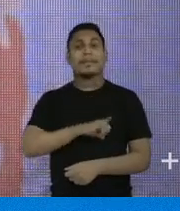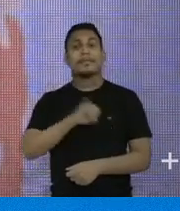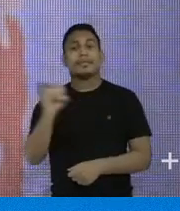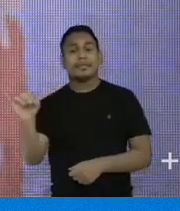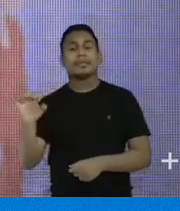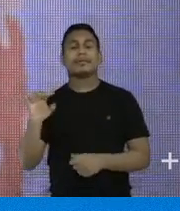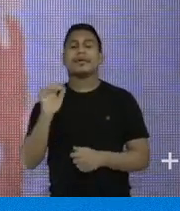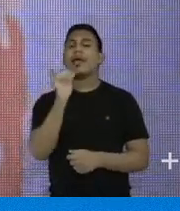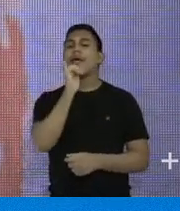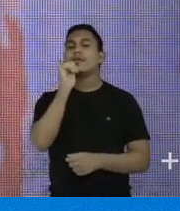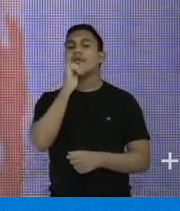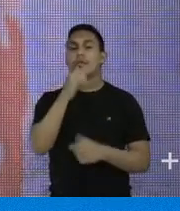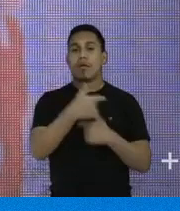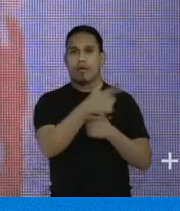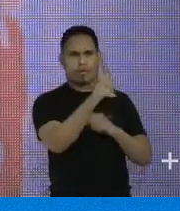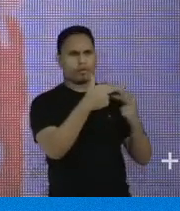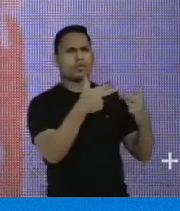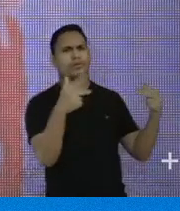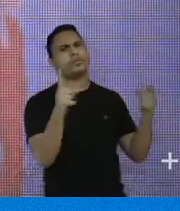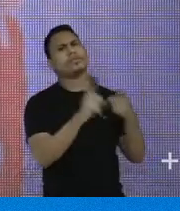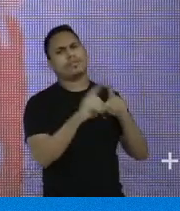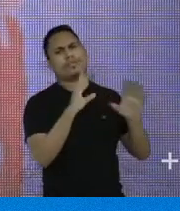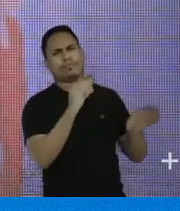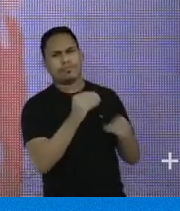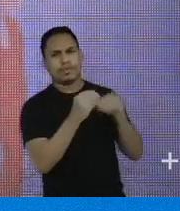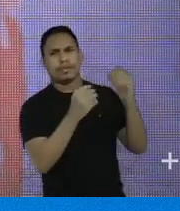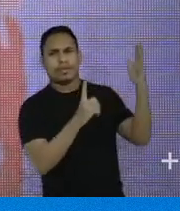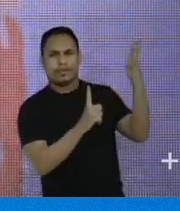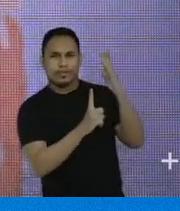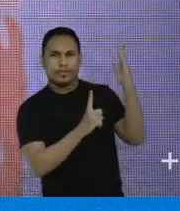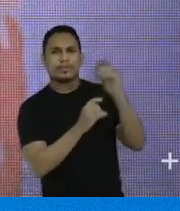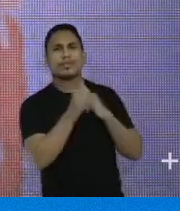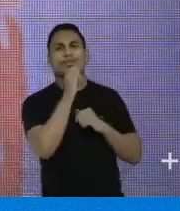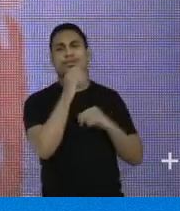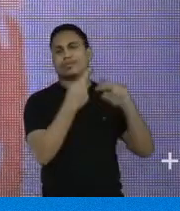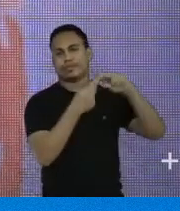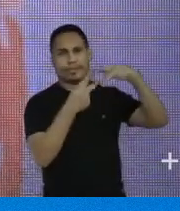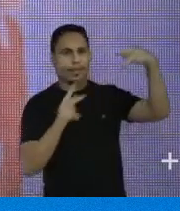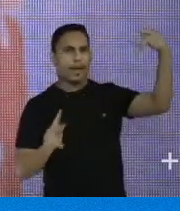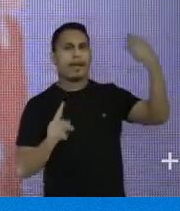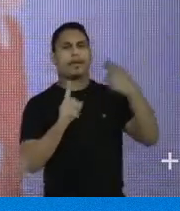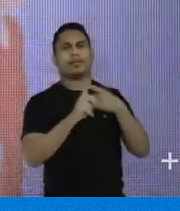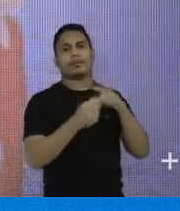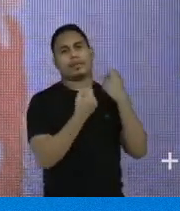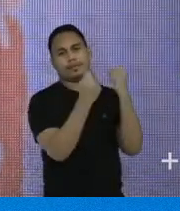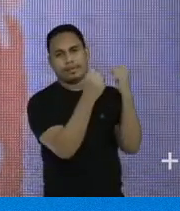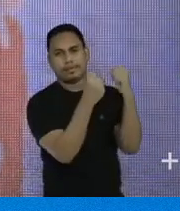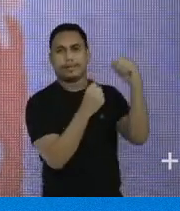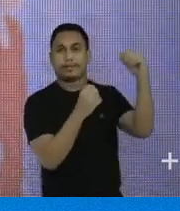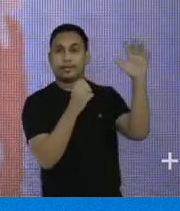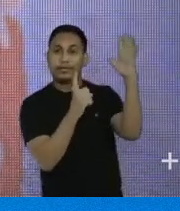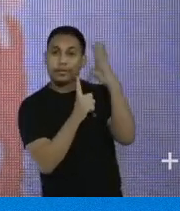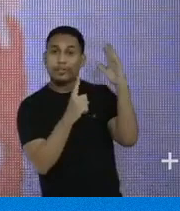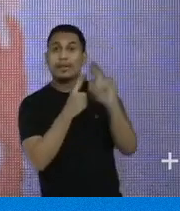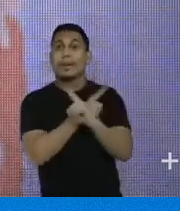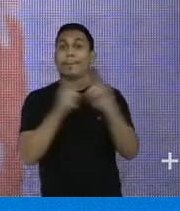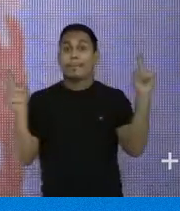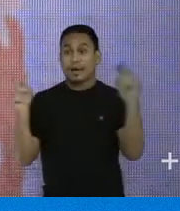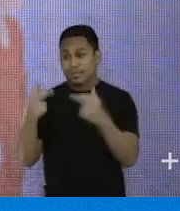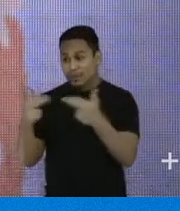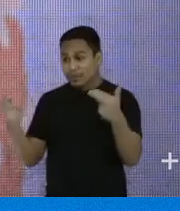outras coisas paralelas, como a predisposição genética, o tipo de exercício, mas assim, o que se come é muito